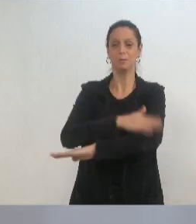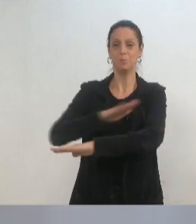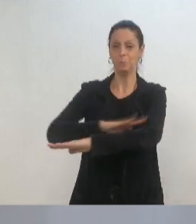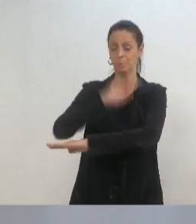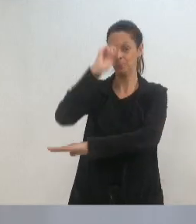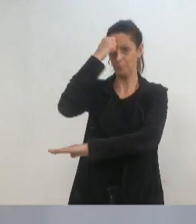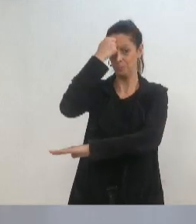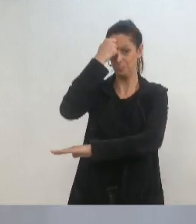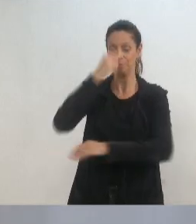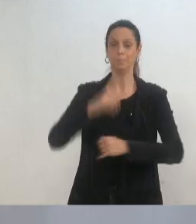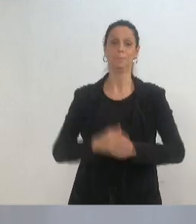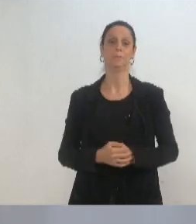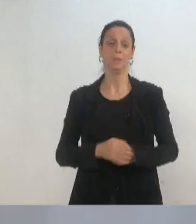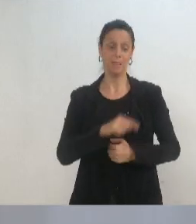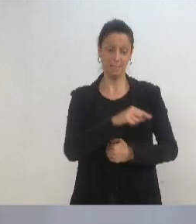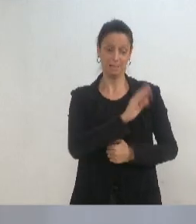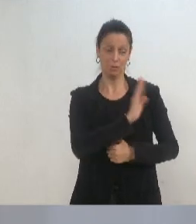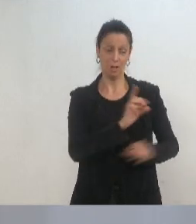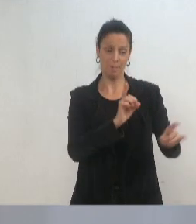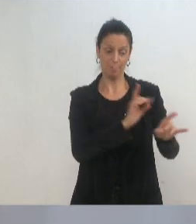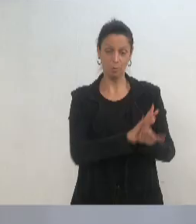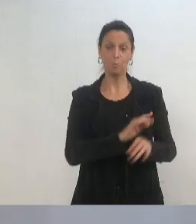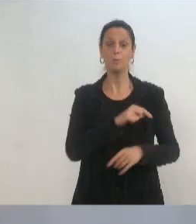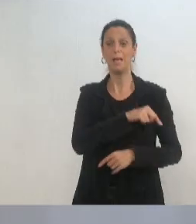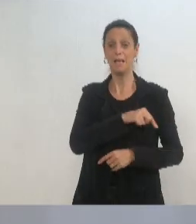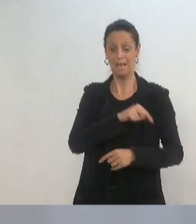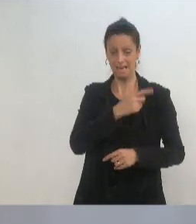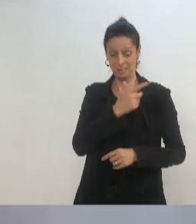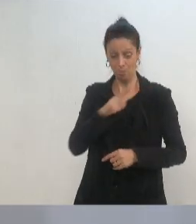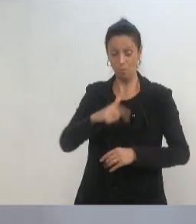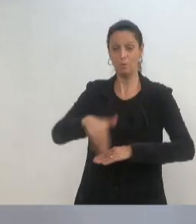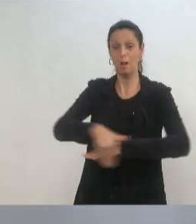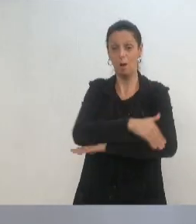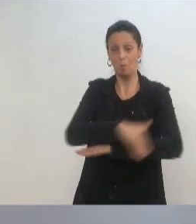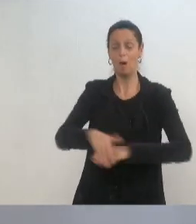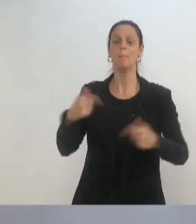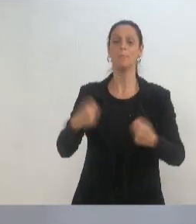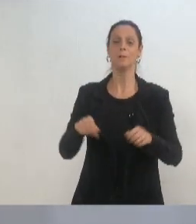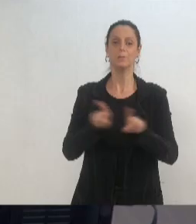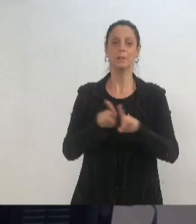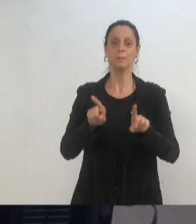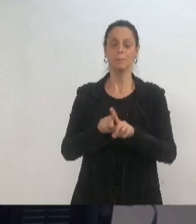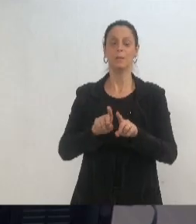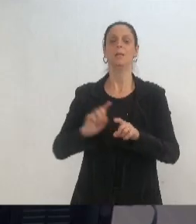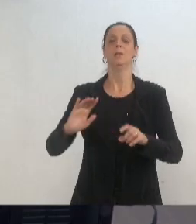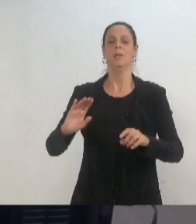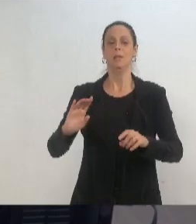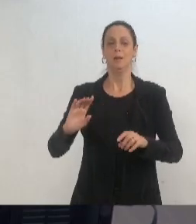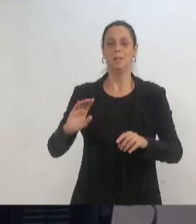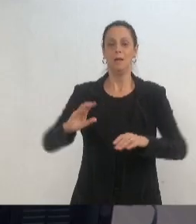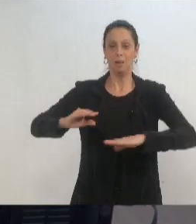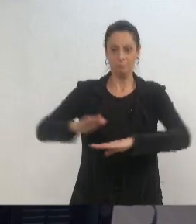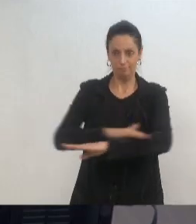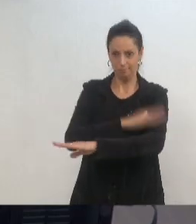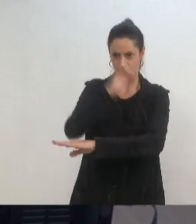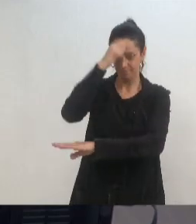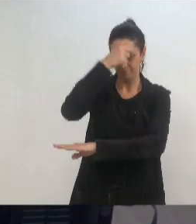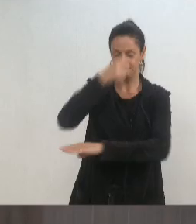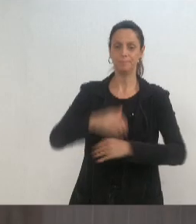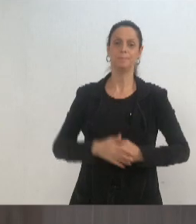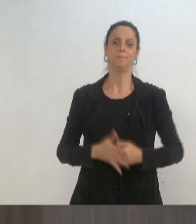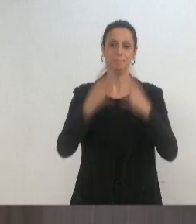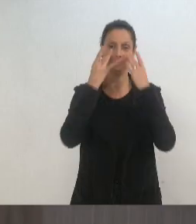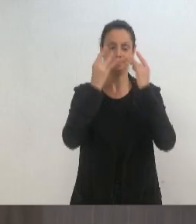e o seguinte é a rua Ribeirão Shelters. Essa obra precisa sair do papel. Concedo a parte. Ouça a parte, o vereador Gilson de